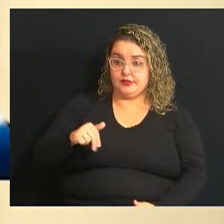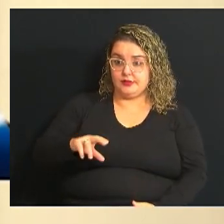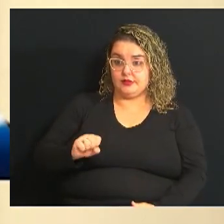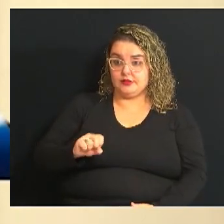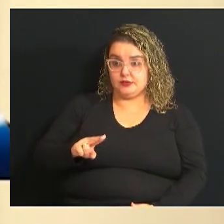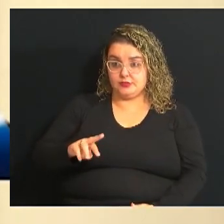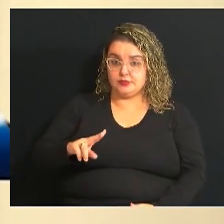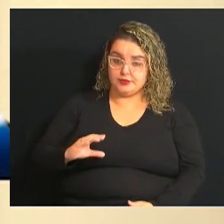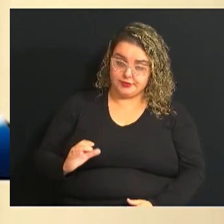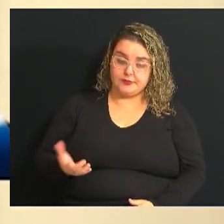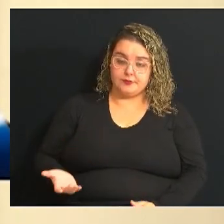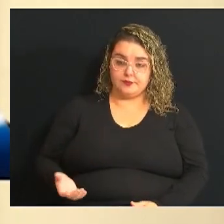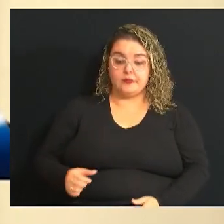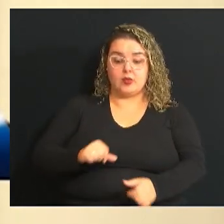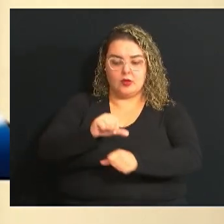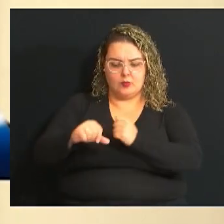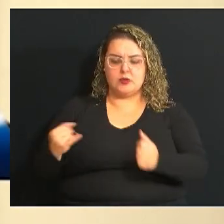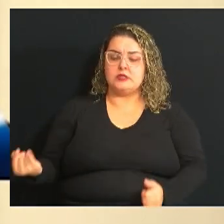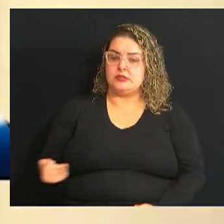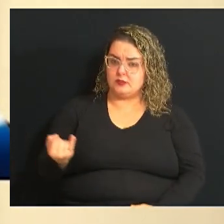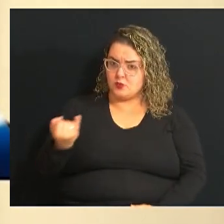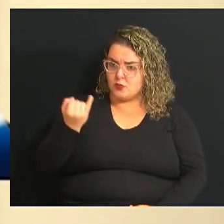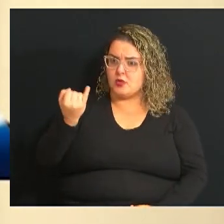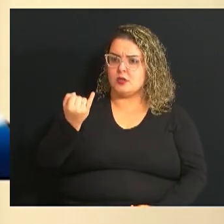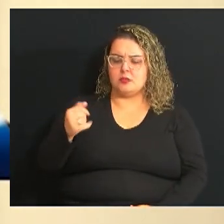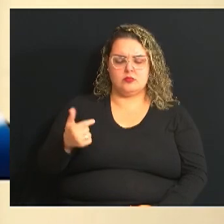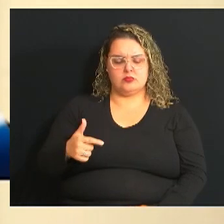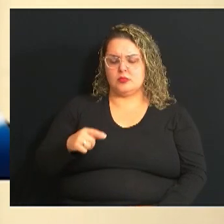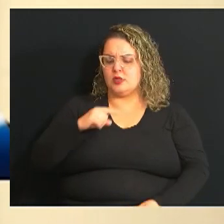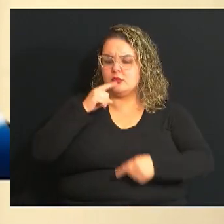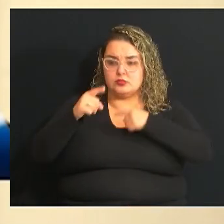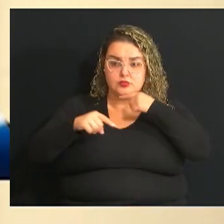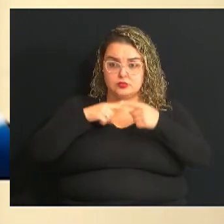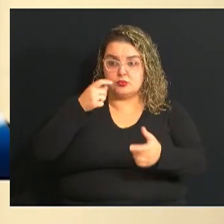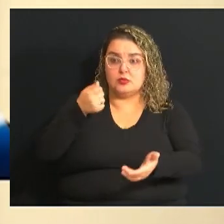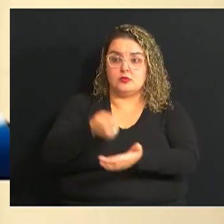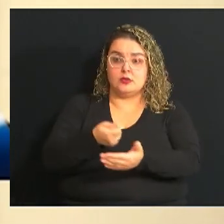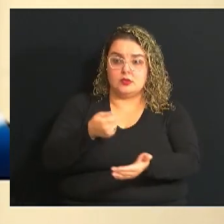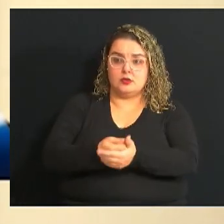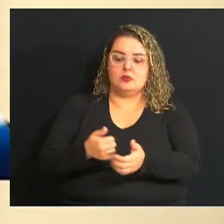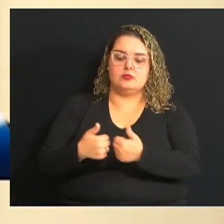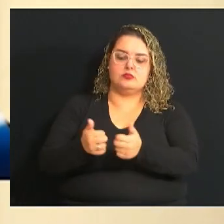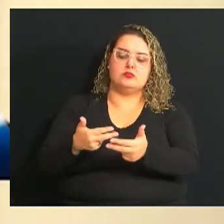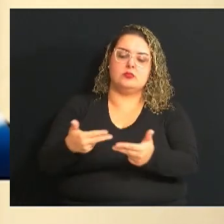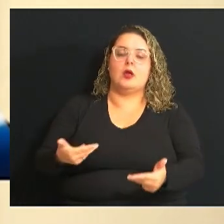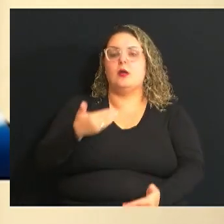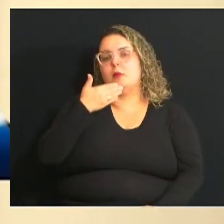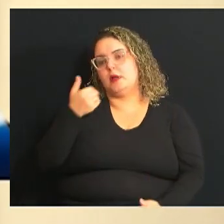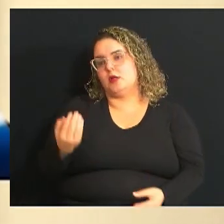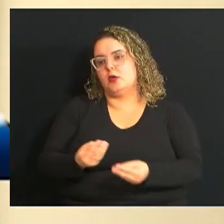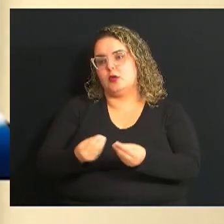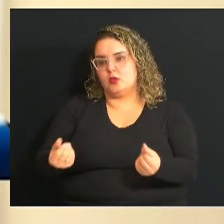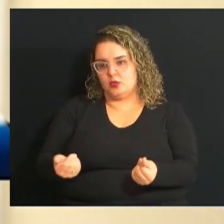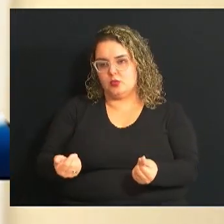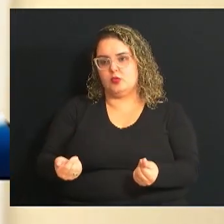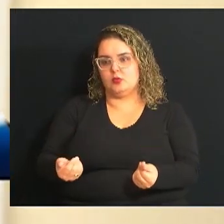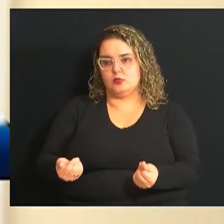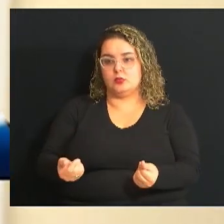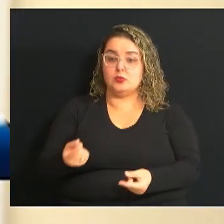atribuições e funções de natureza operacional que são próprias da ENDEC. Então essa primeira repartição é importante para deixar claro